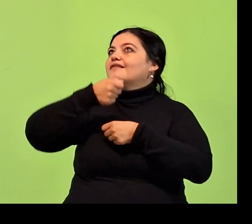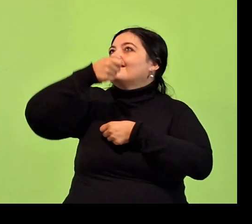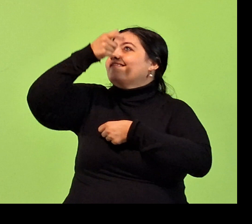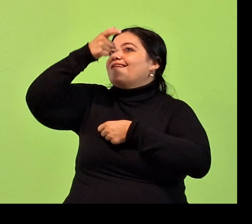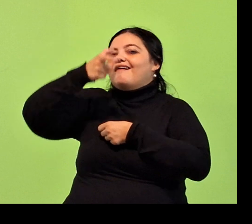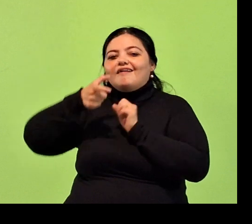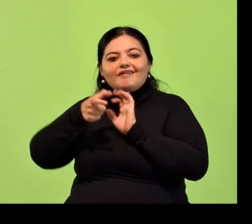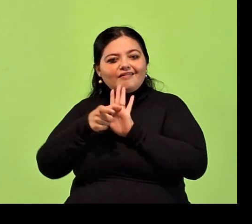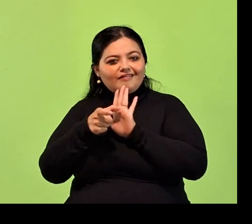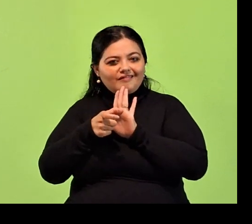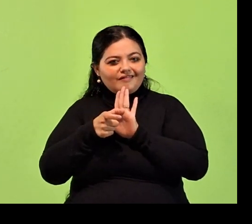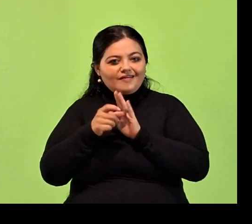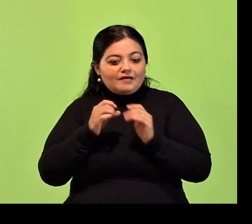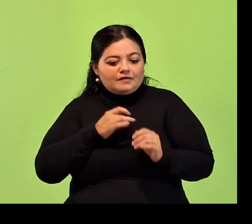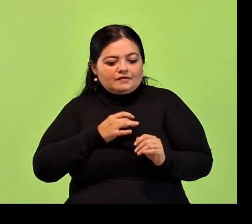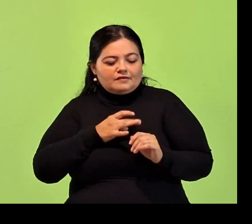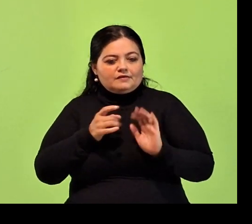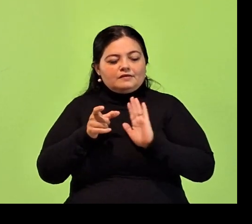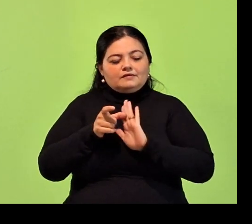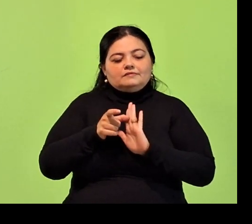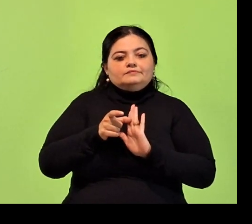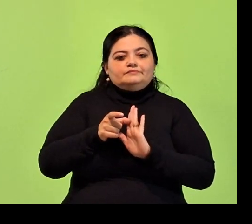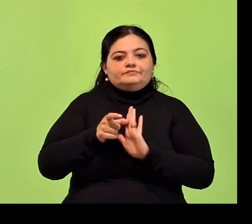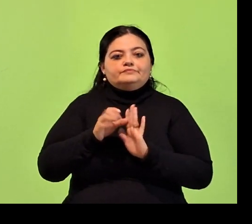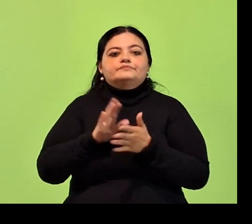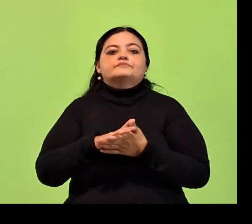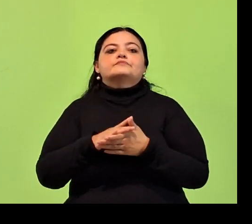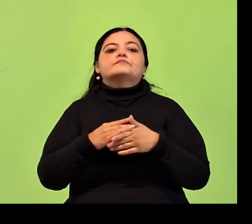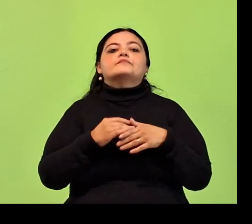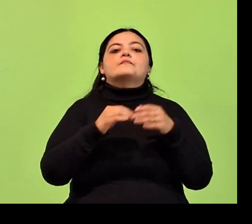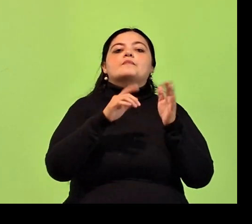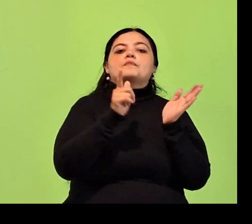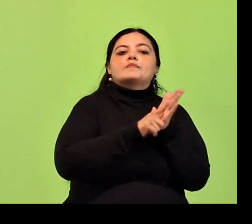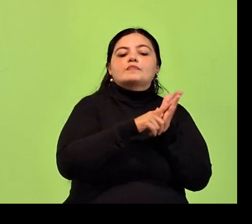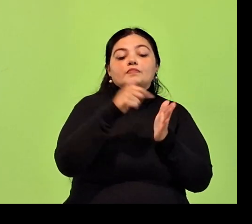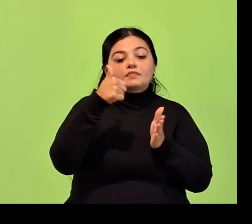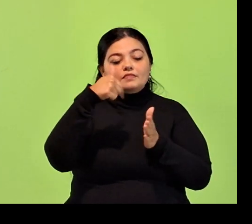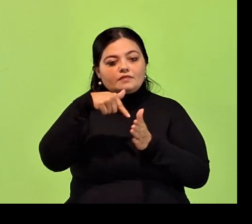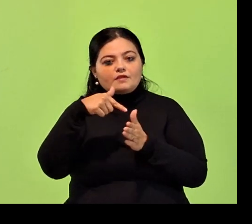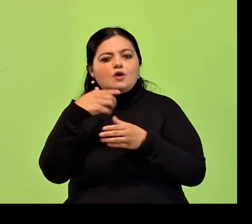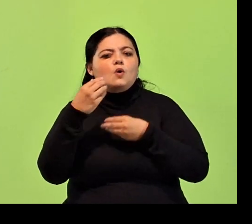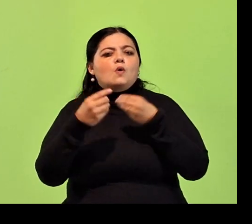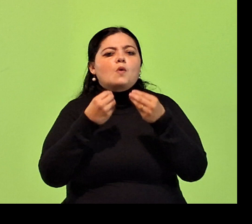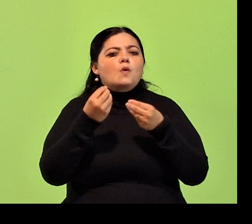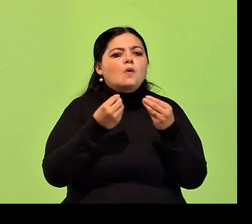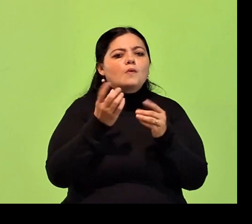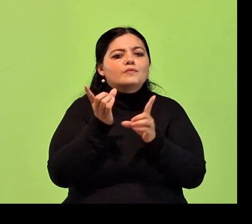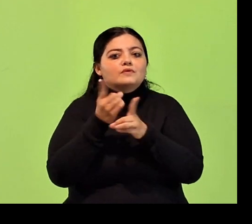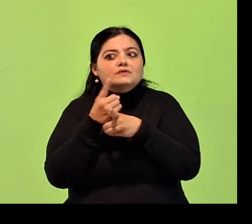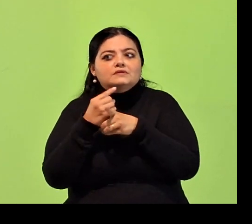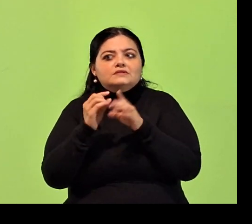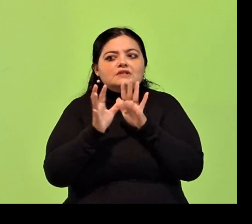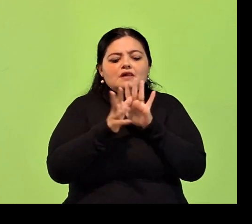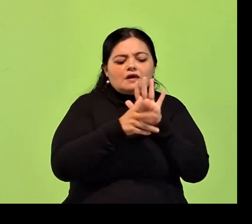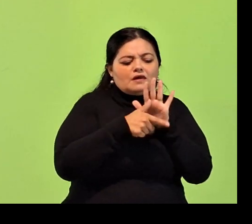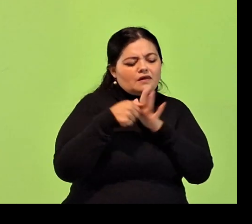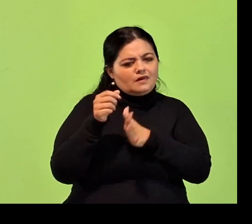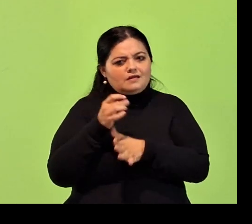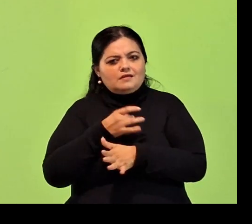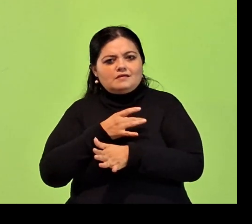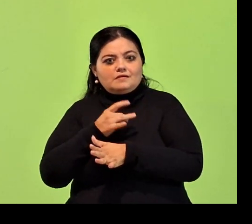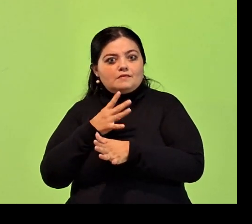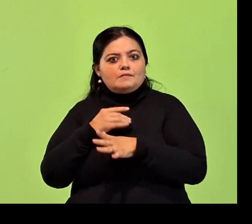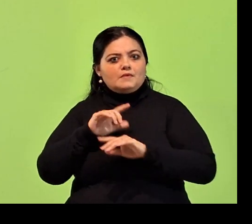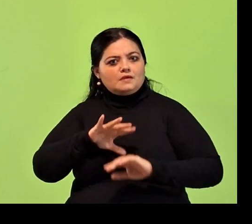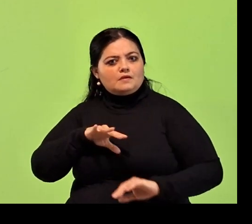página 17, a gente volta para a leitura, e o subtítulo dela é Como os marginais enfrentam os pânicos. A complexidade